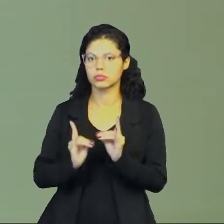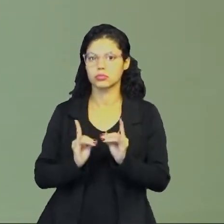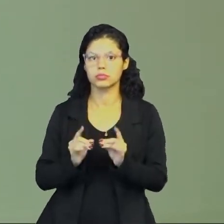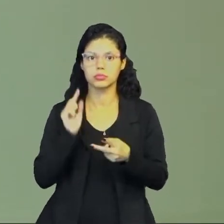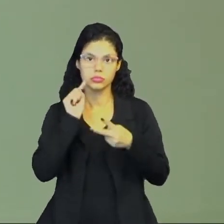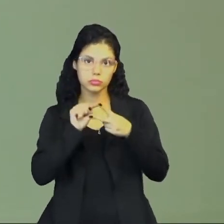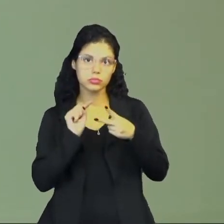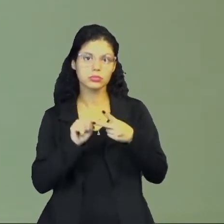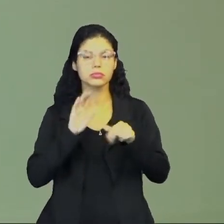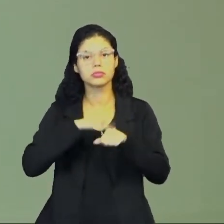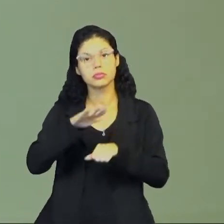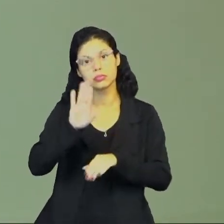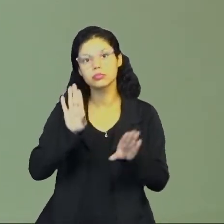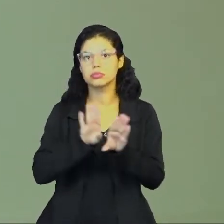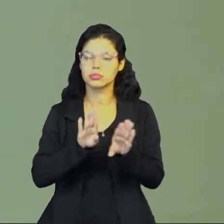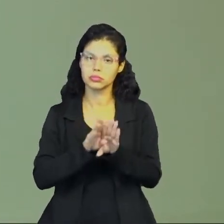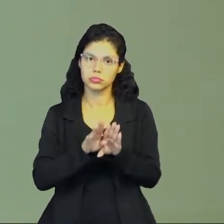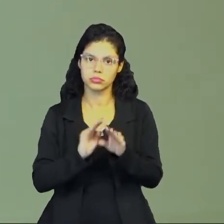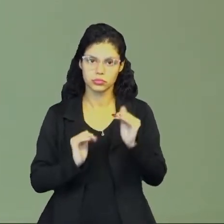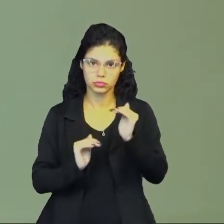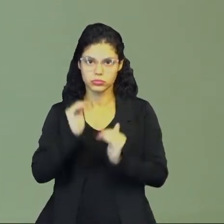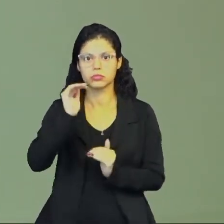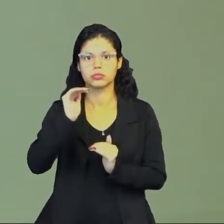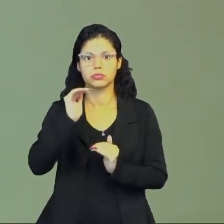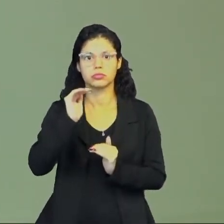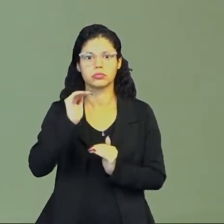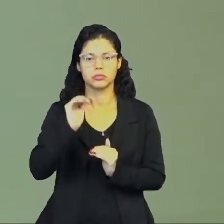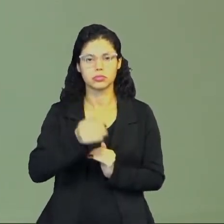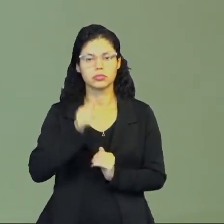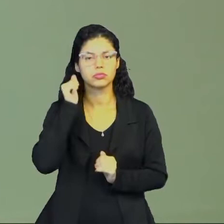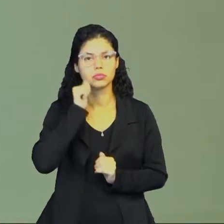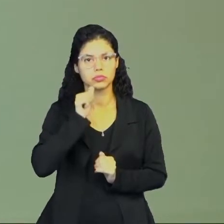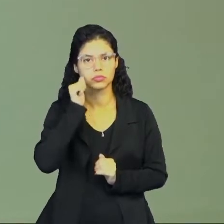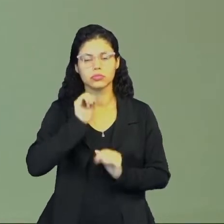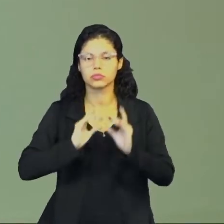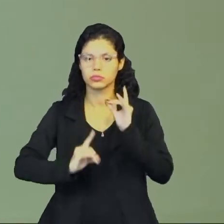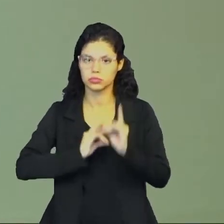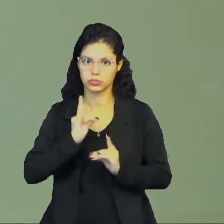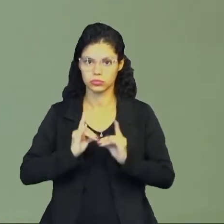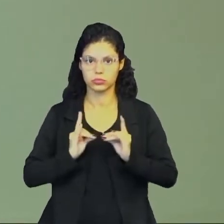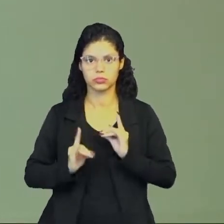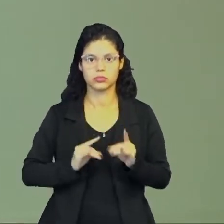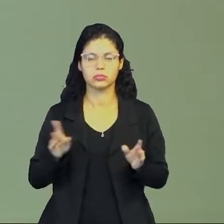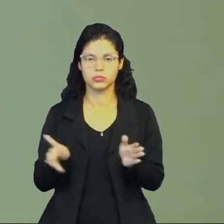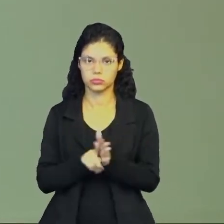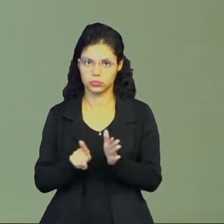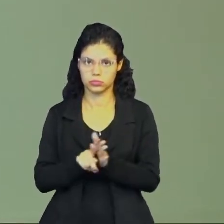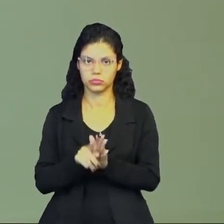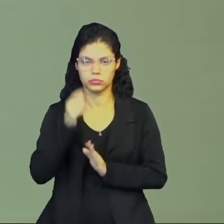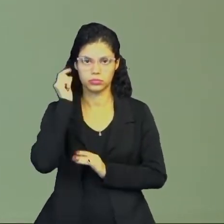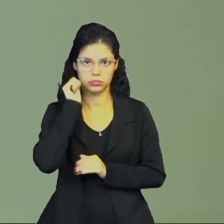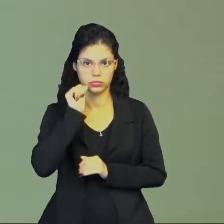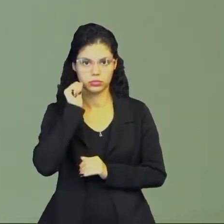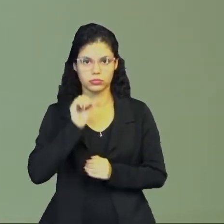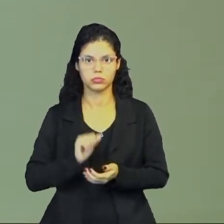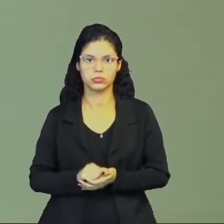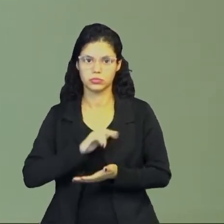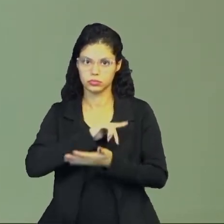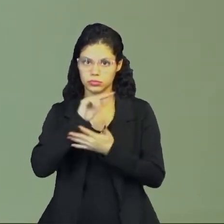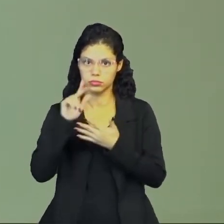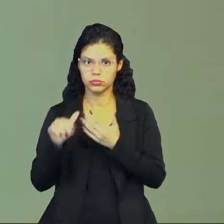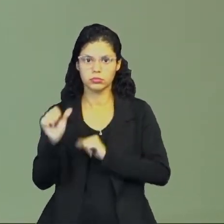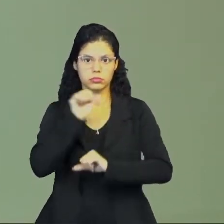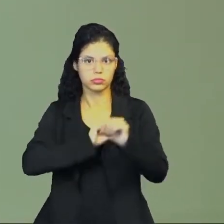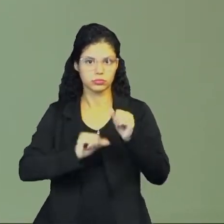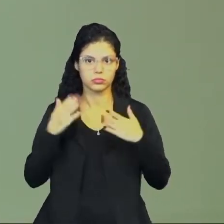masculino, mas com a predominância então do estrogênio, que é um hormônio feminino. E esses hormônios então, eles fazem diversas